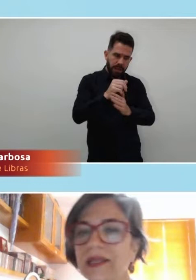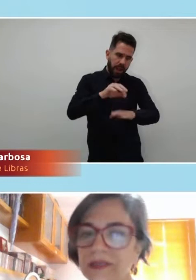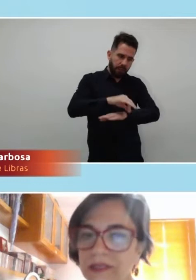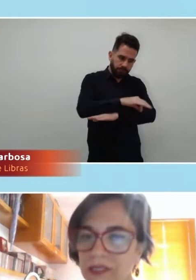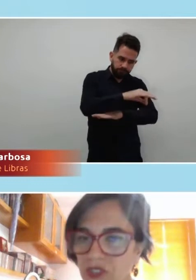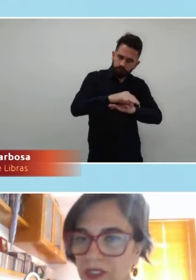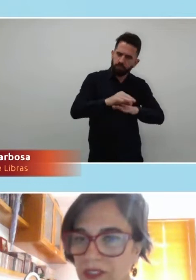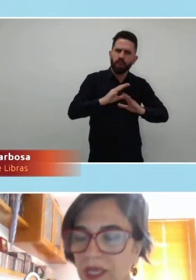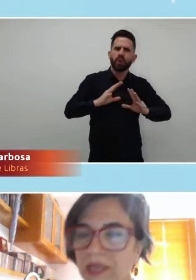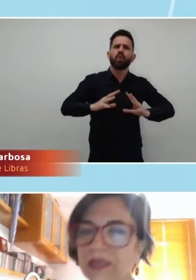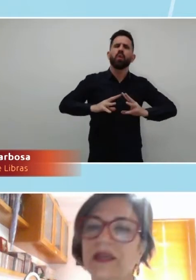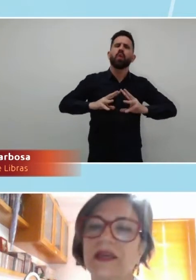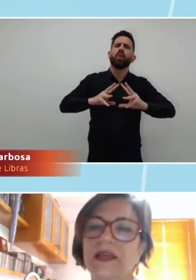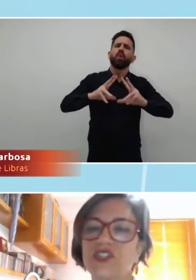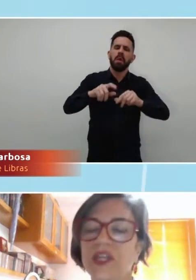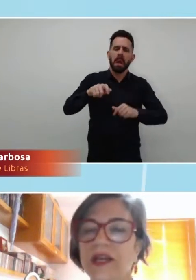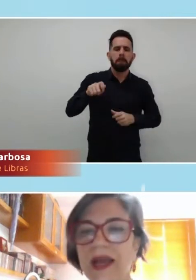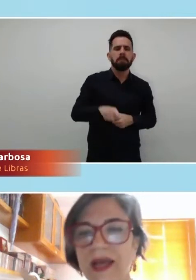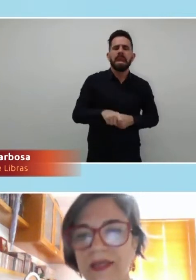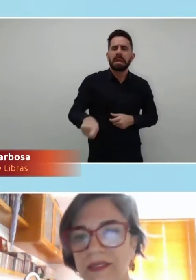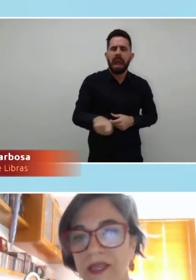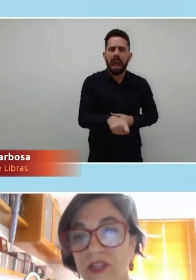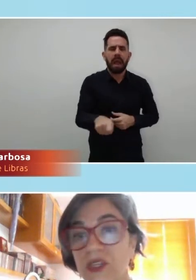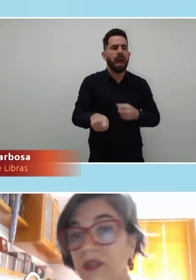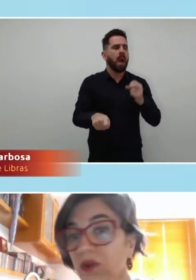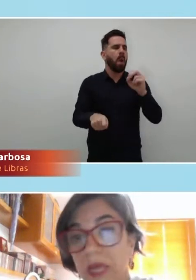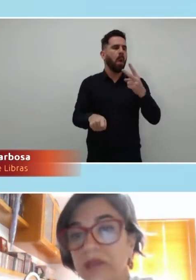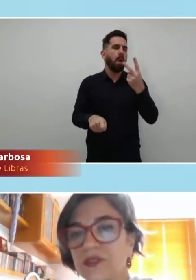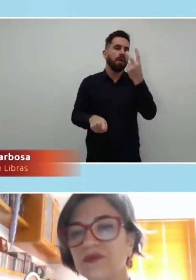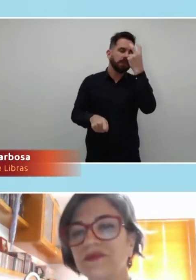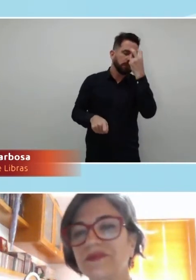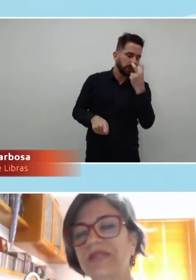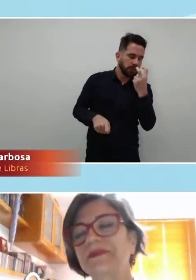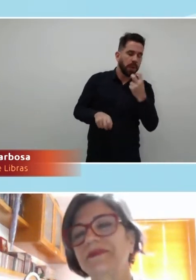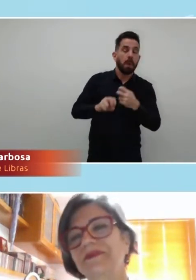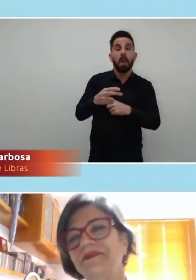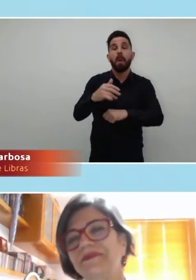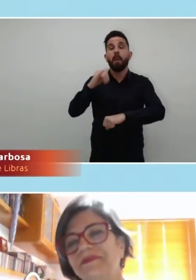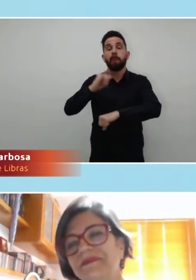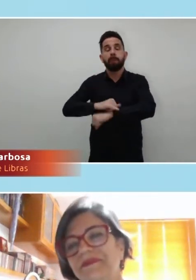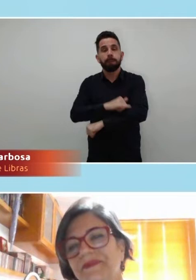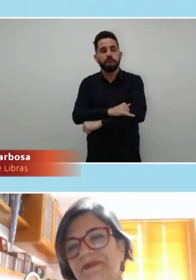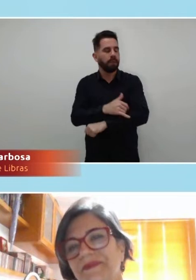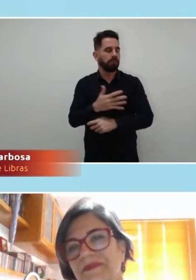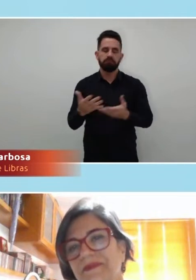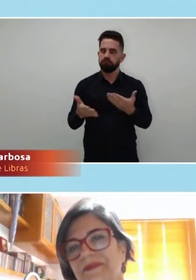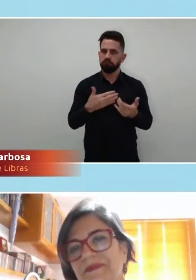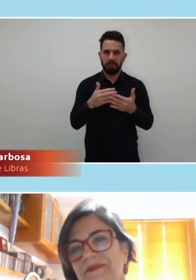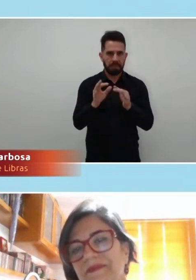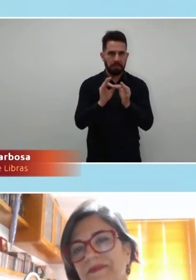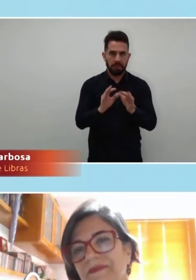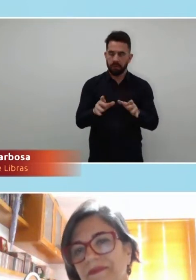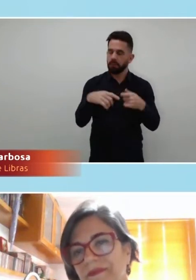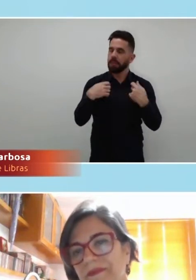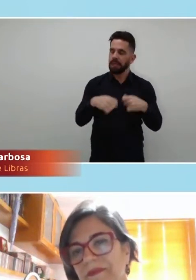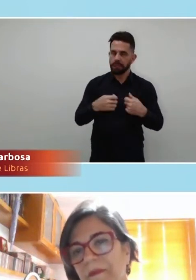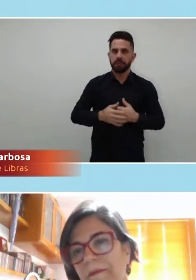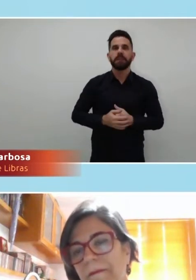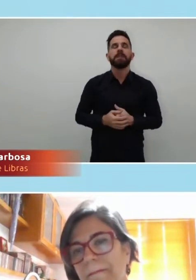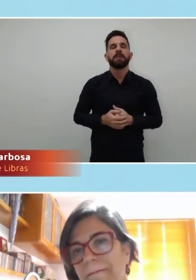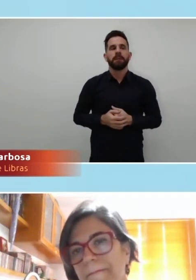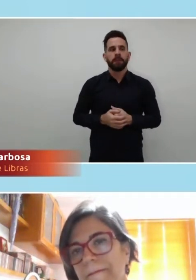bengala, seja sem enxergar, seja obeso, né? E, professor, existe